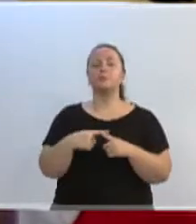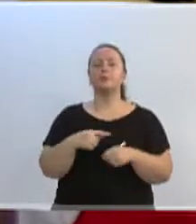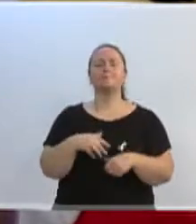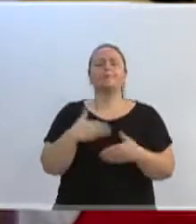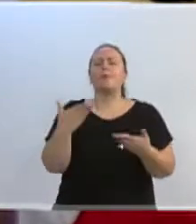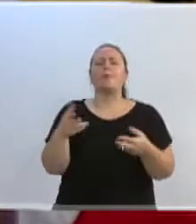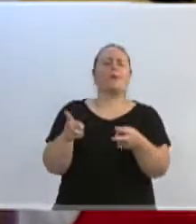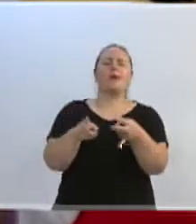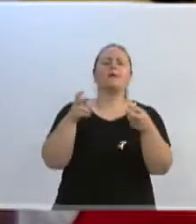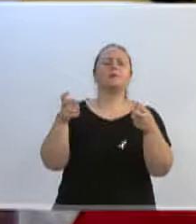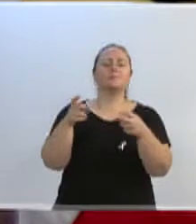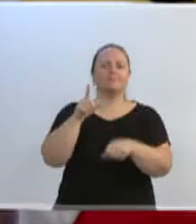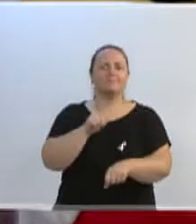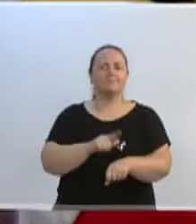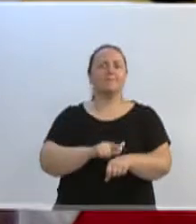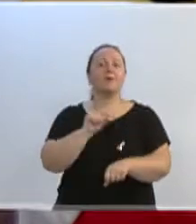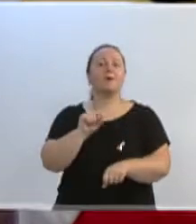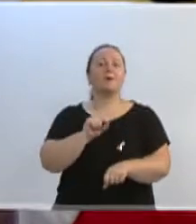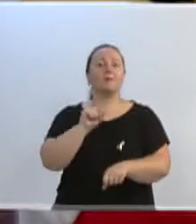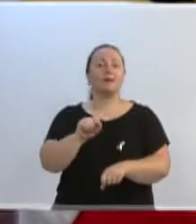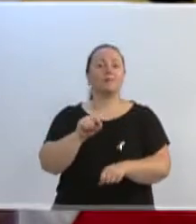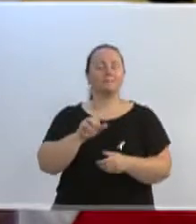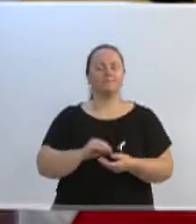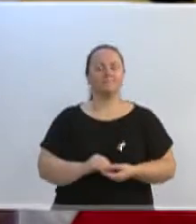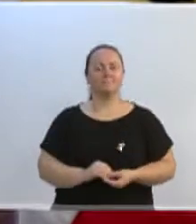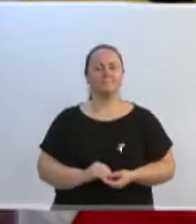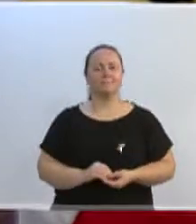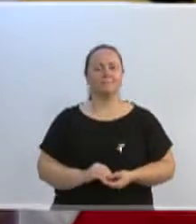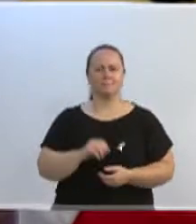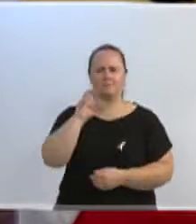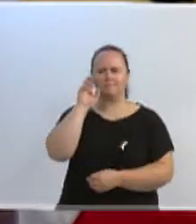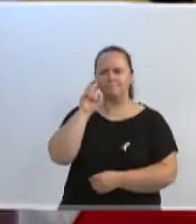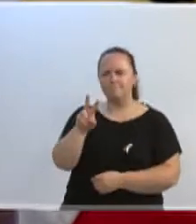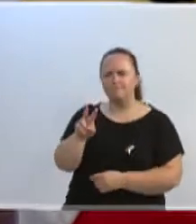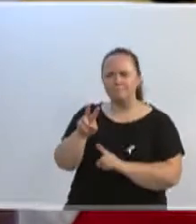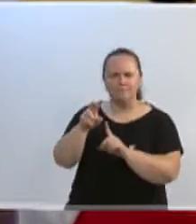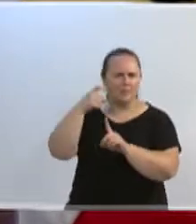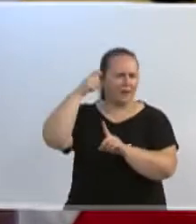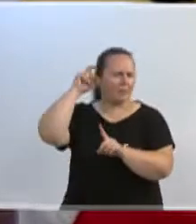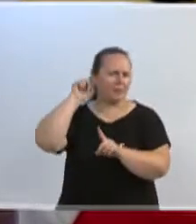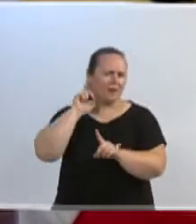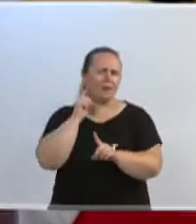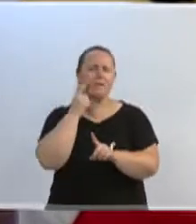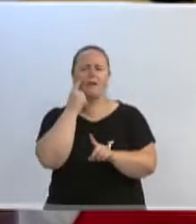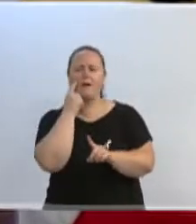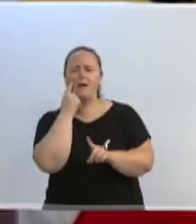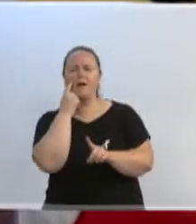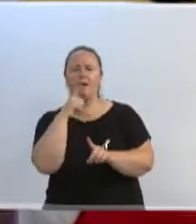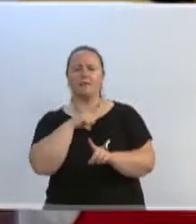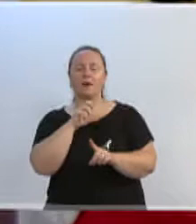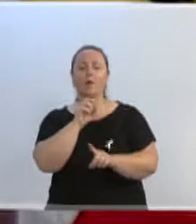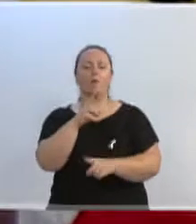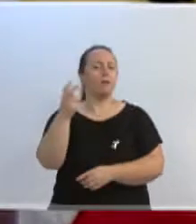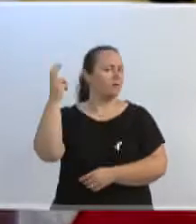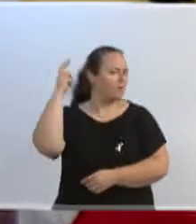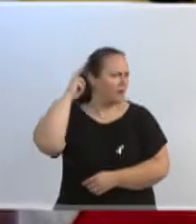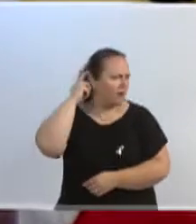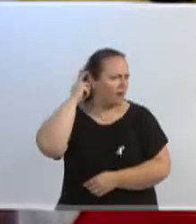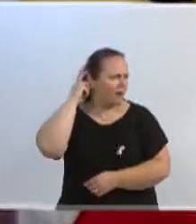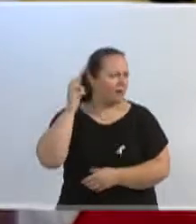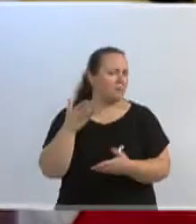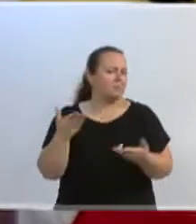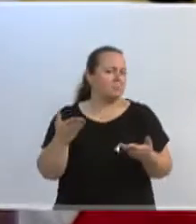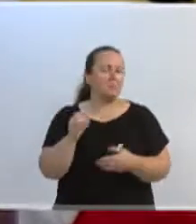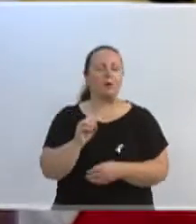como deficiência auditivo enquanto alguém vê ele com um aparelho auditivo ou com implante coclear e alguma coisa assim,